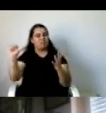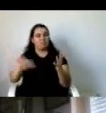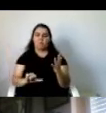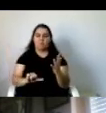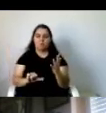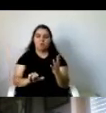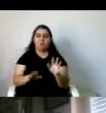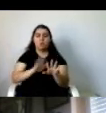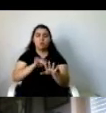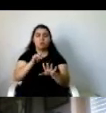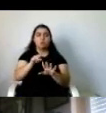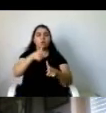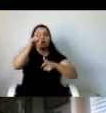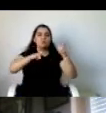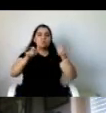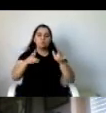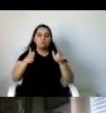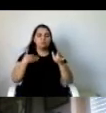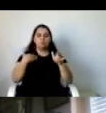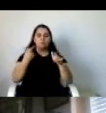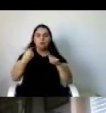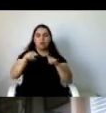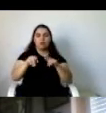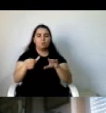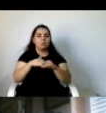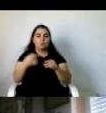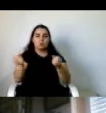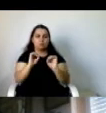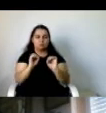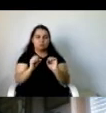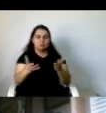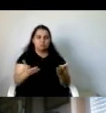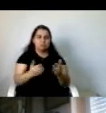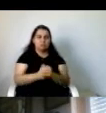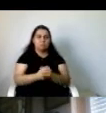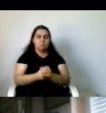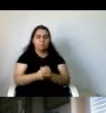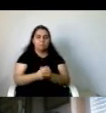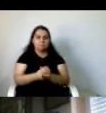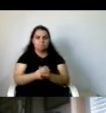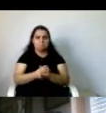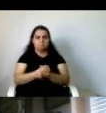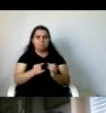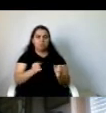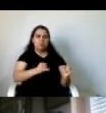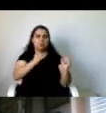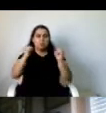as pessoas não vão e não participem. Entrando aqui já um bocadinho